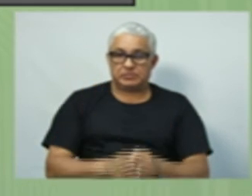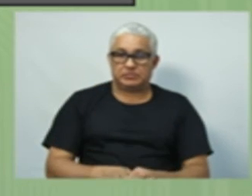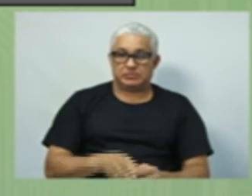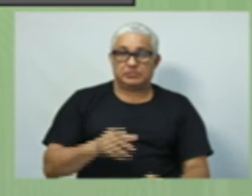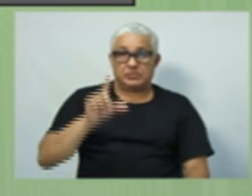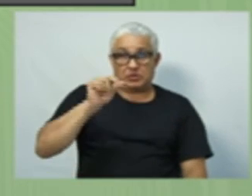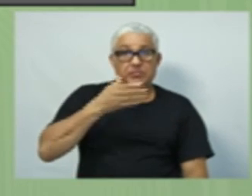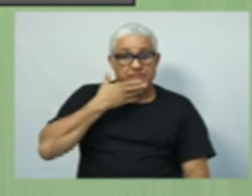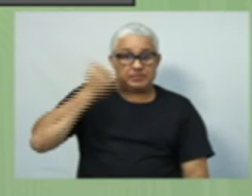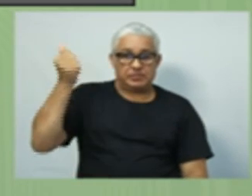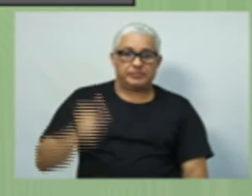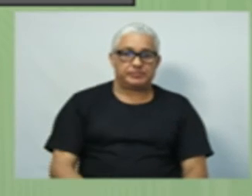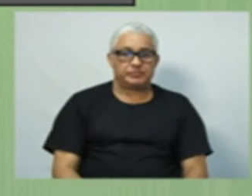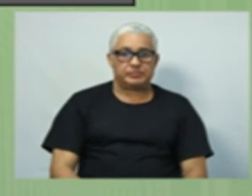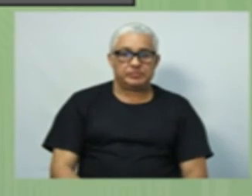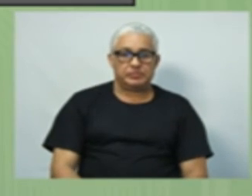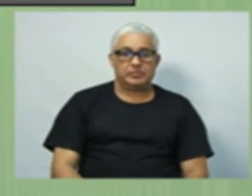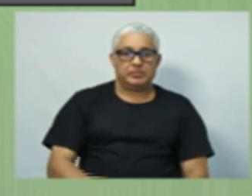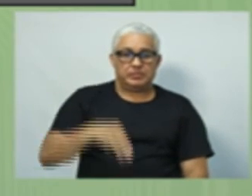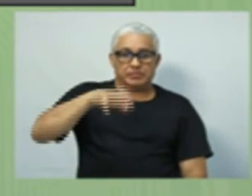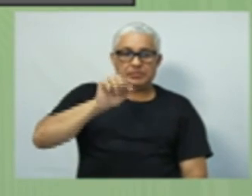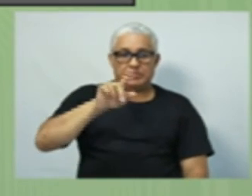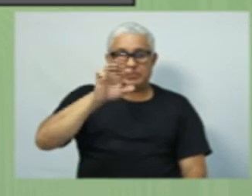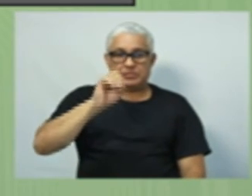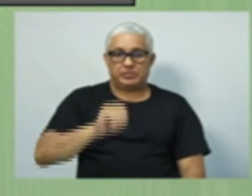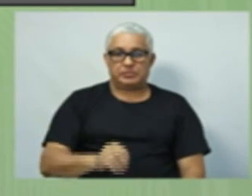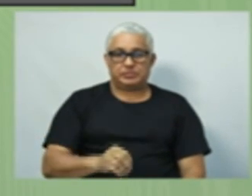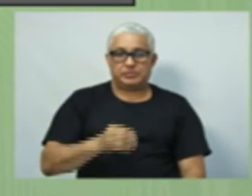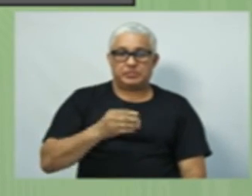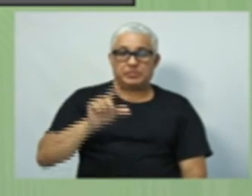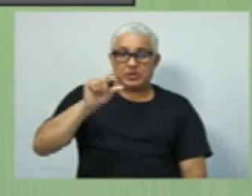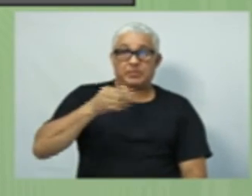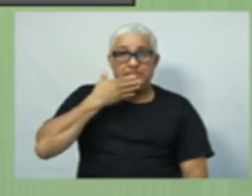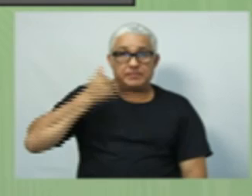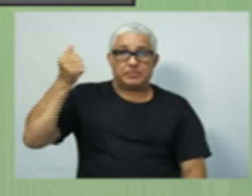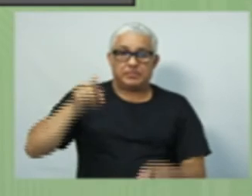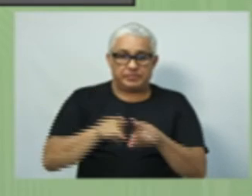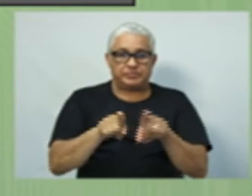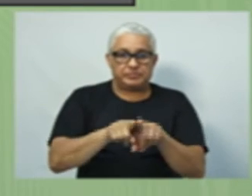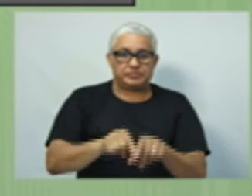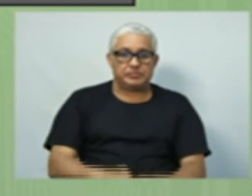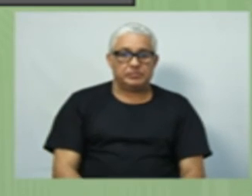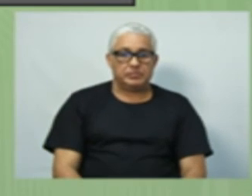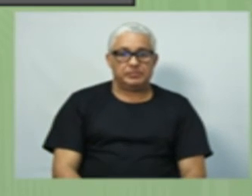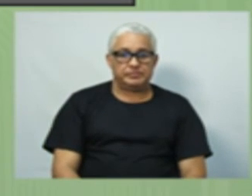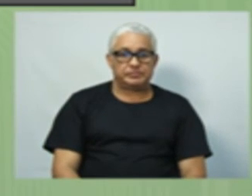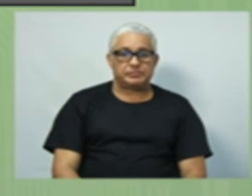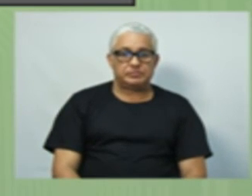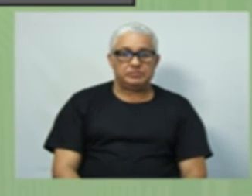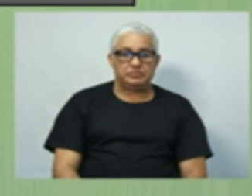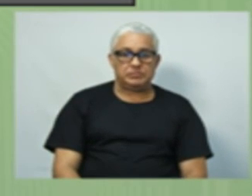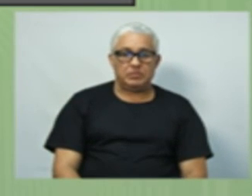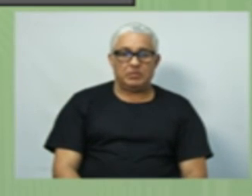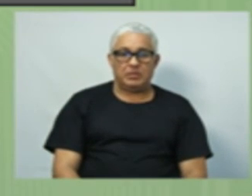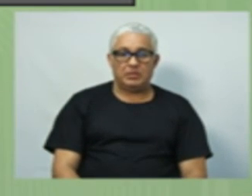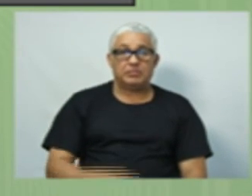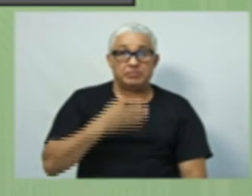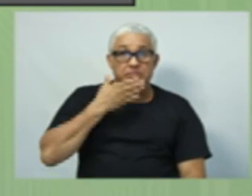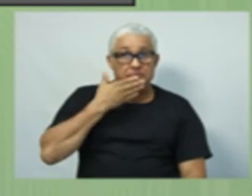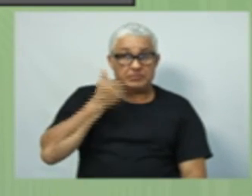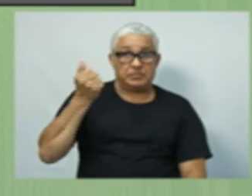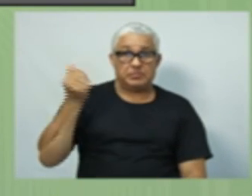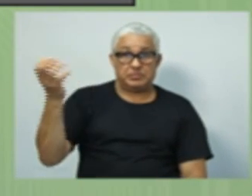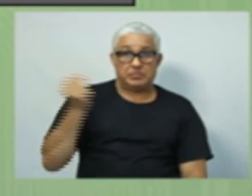prazo médio rotação de estoque quanto menor pensando bem é melhor receber antes então é melhor receber ranking é melhor quanto mais